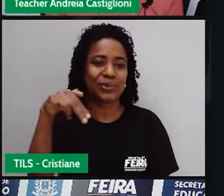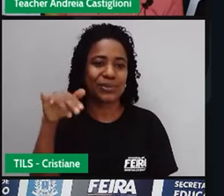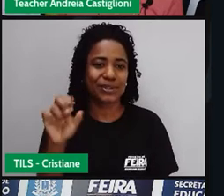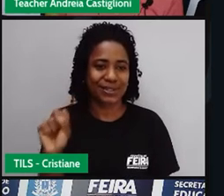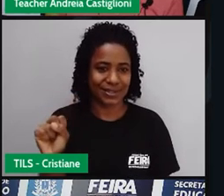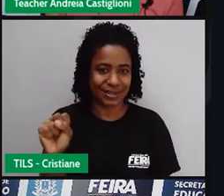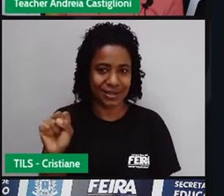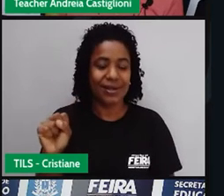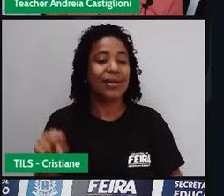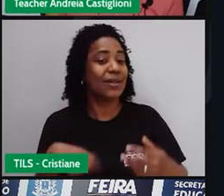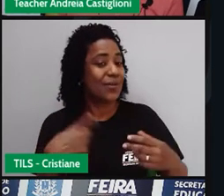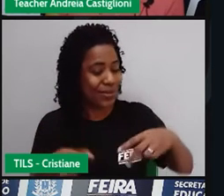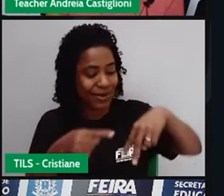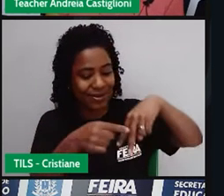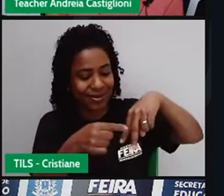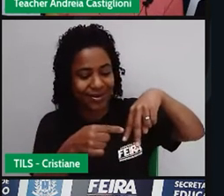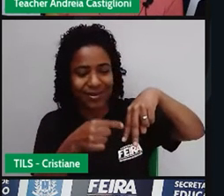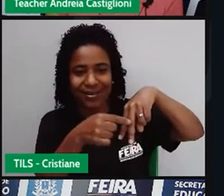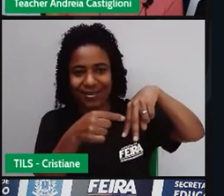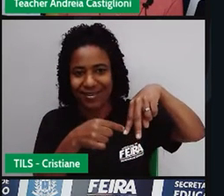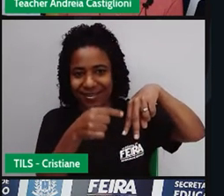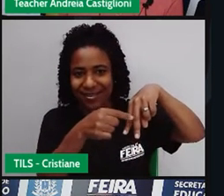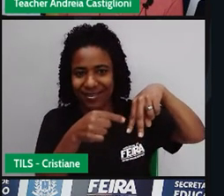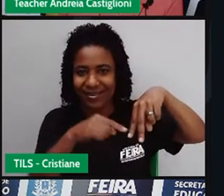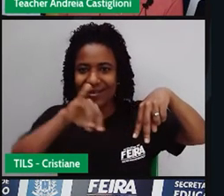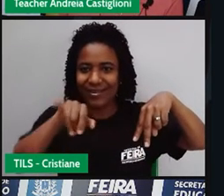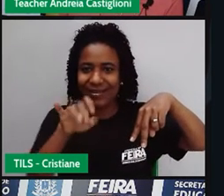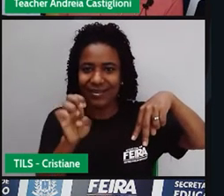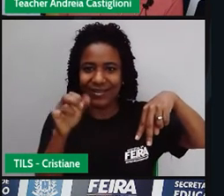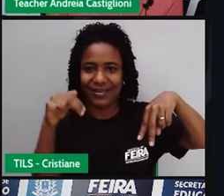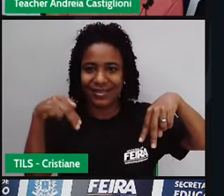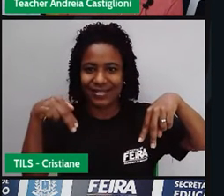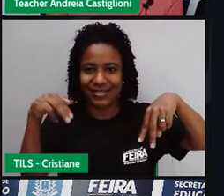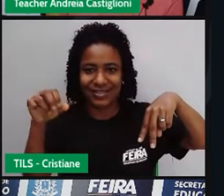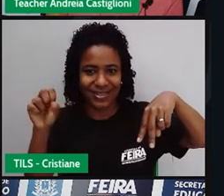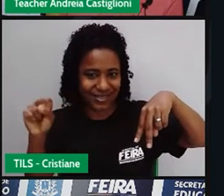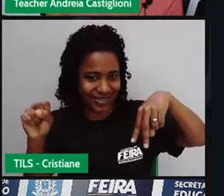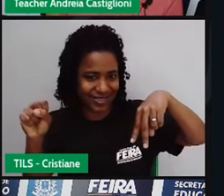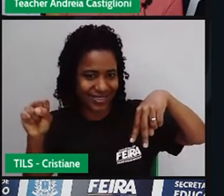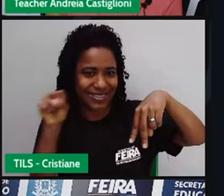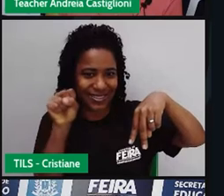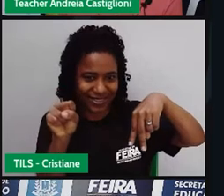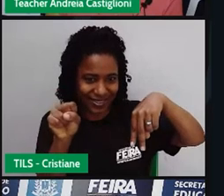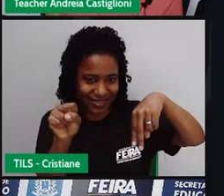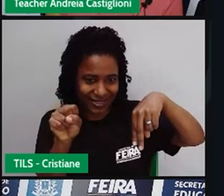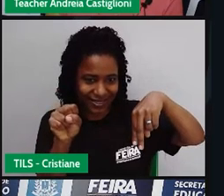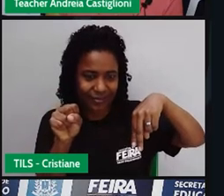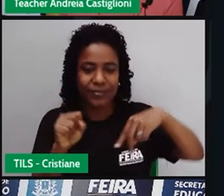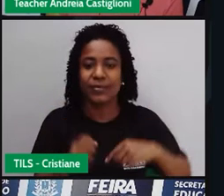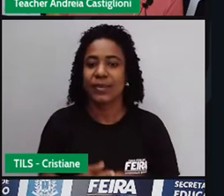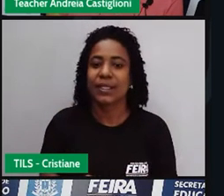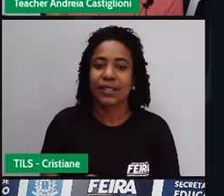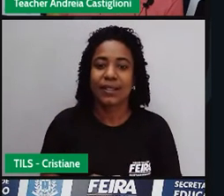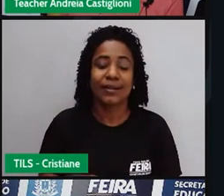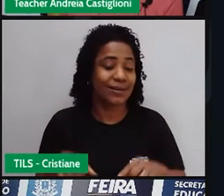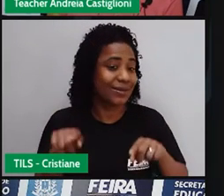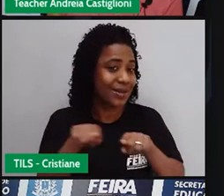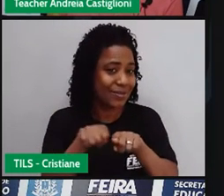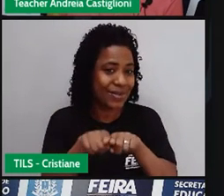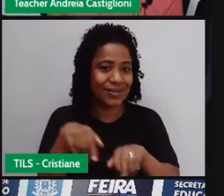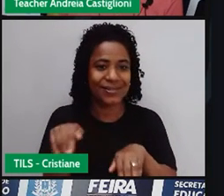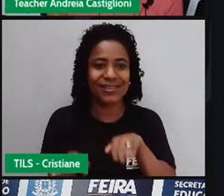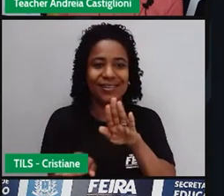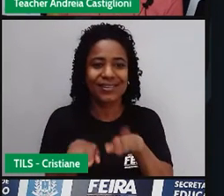para os nossos pezinhos usamos os sneakers sneakers são tênis né